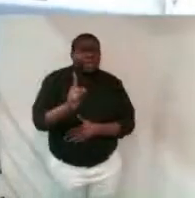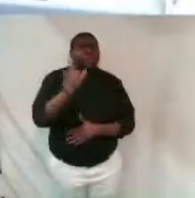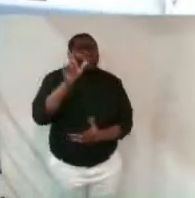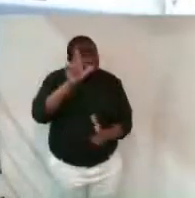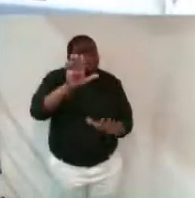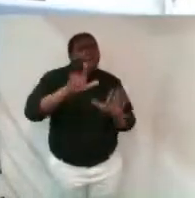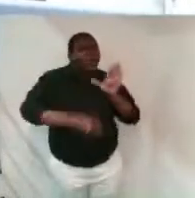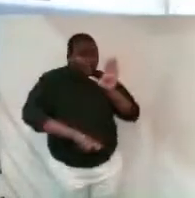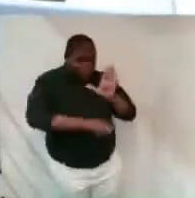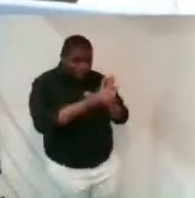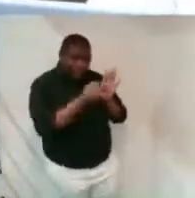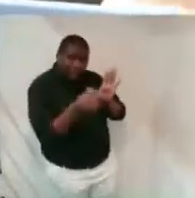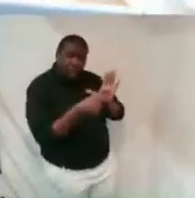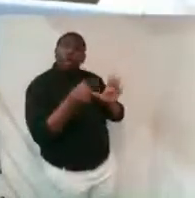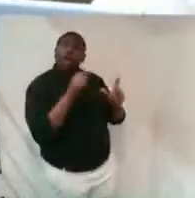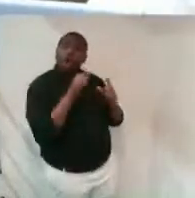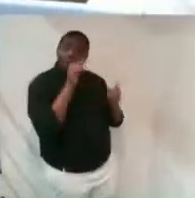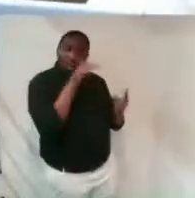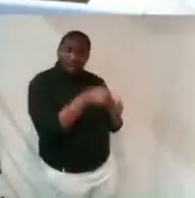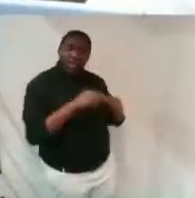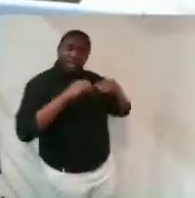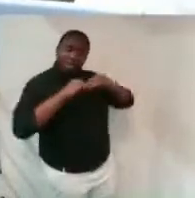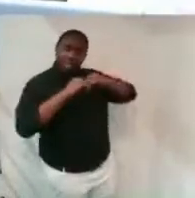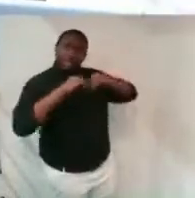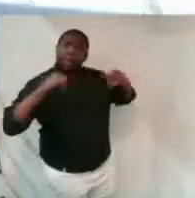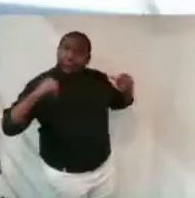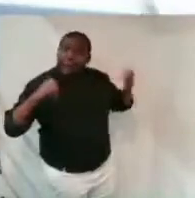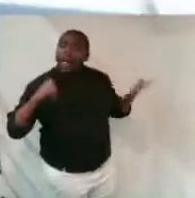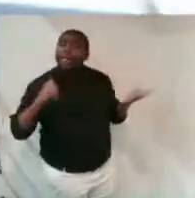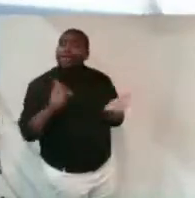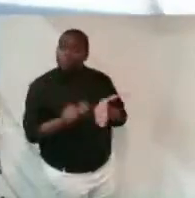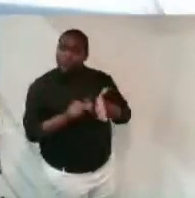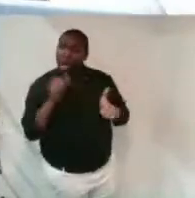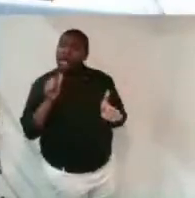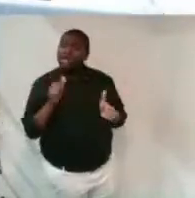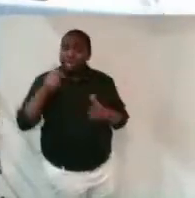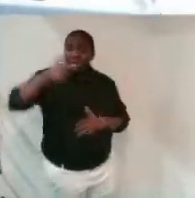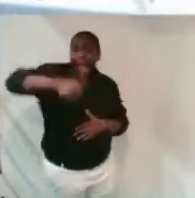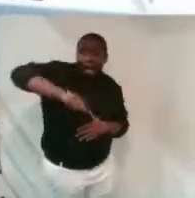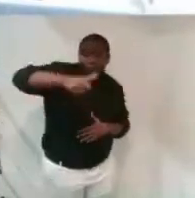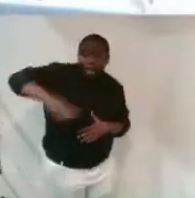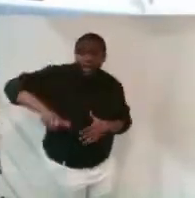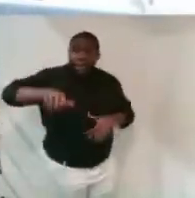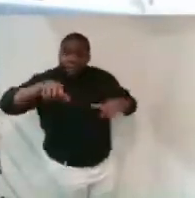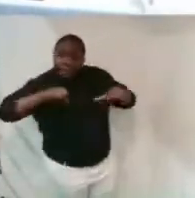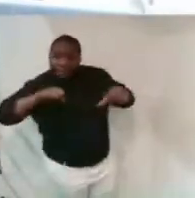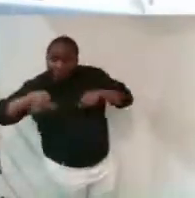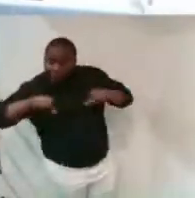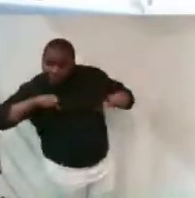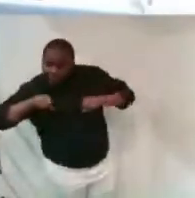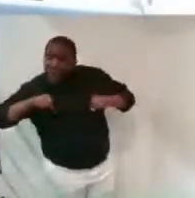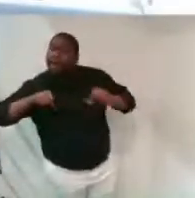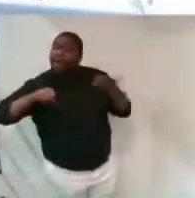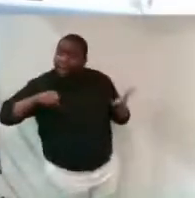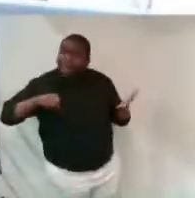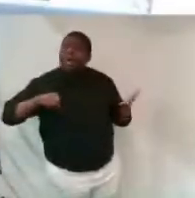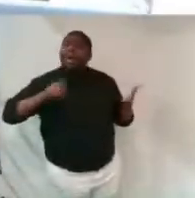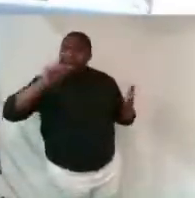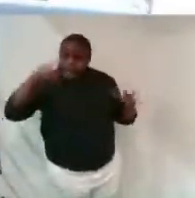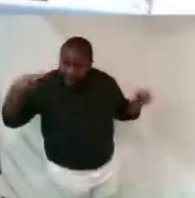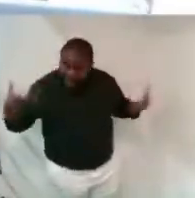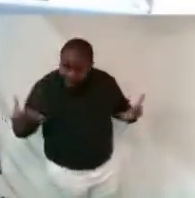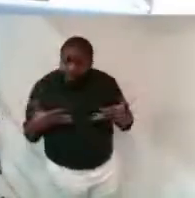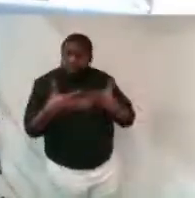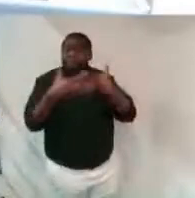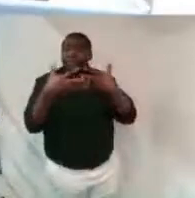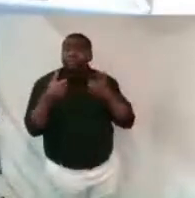lei é separar resíduo de rejeito, a triagem é uma etapa da coleta seletiva. Ela não é dissociada da coleta seletiva. Então,